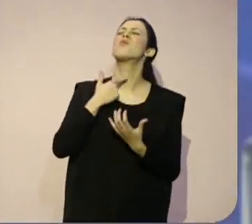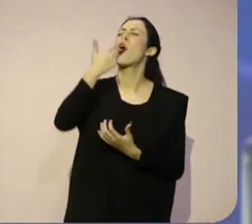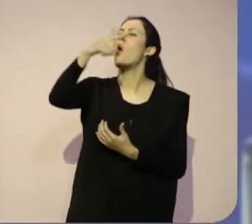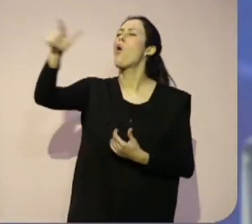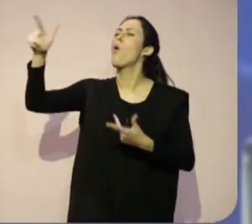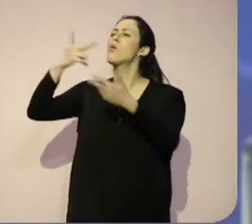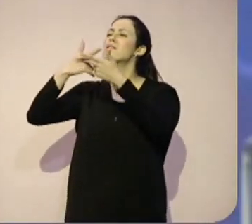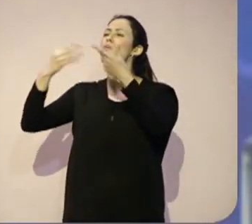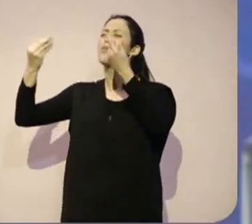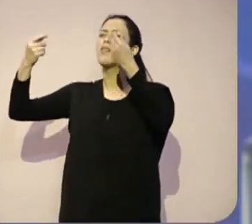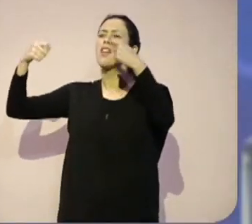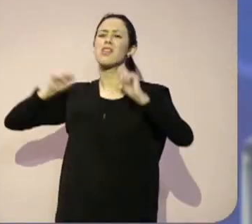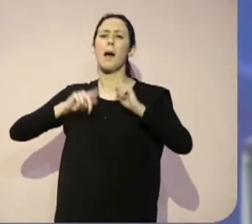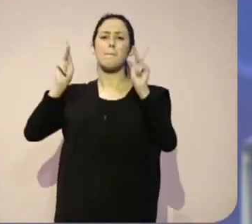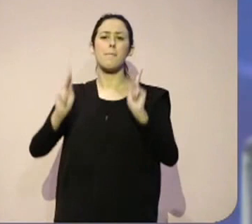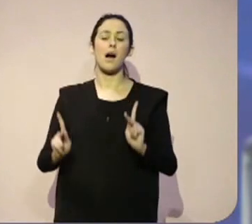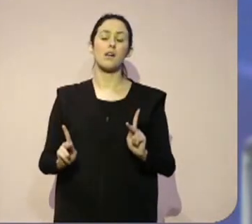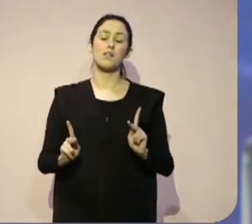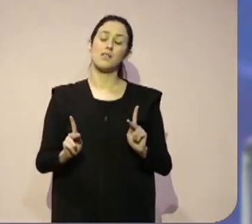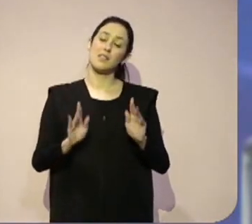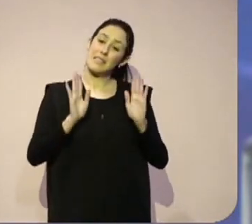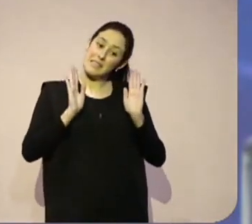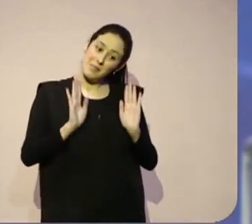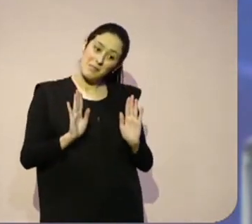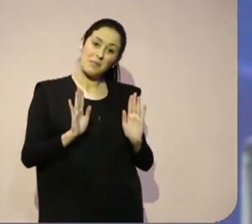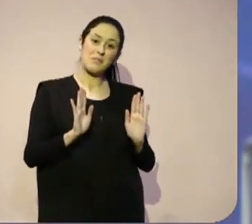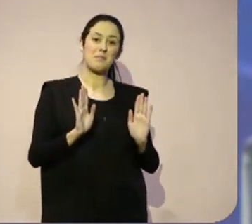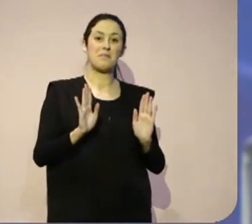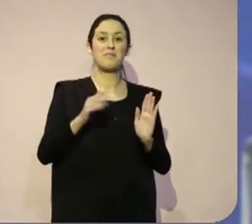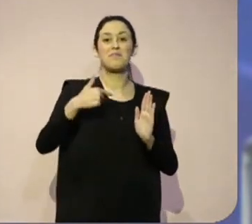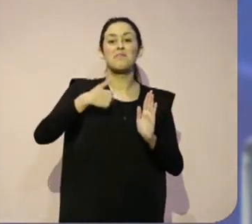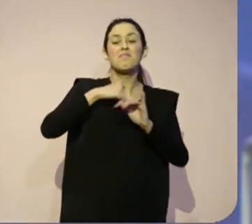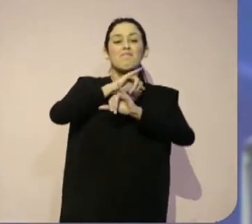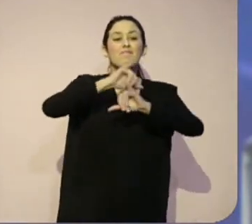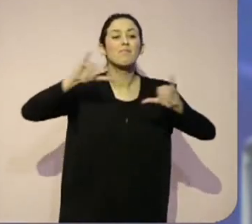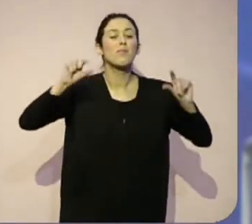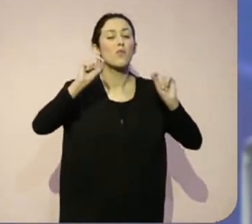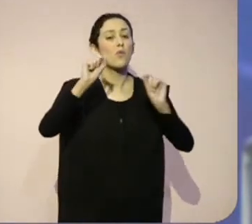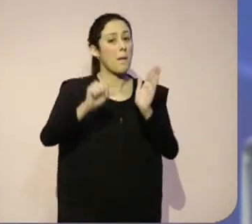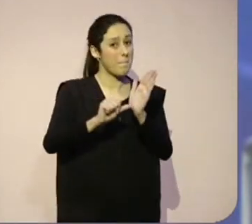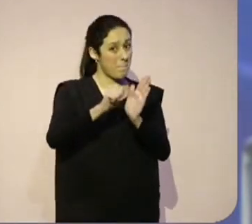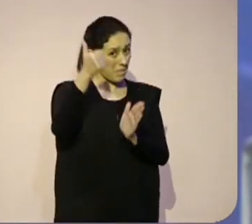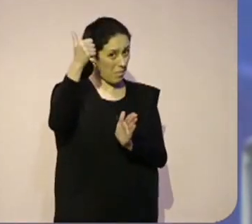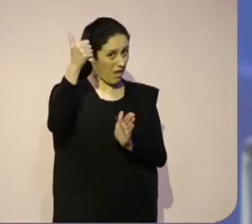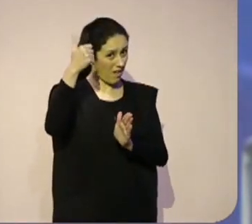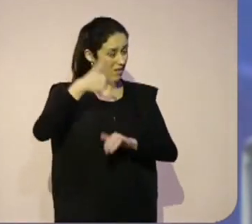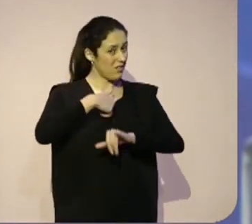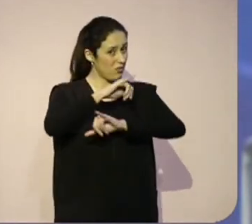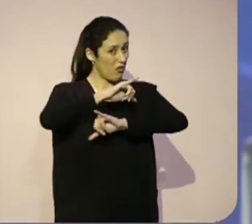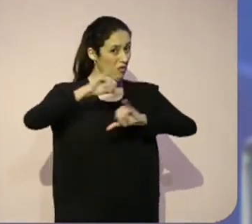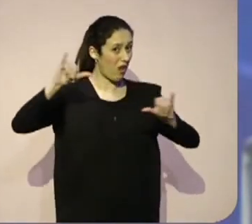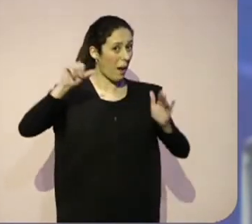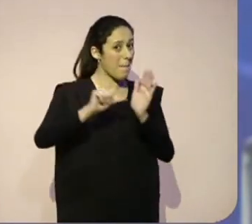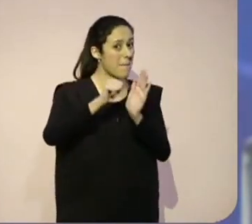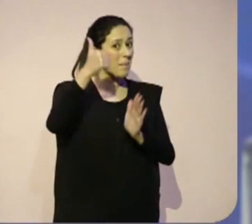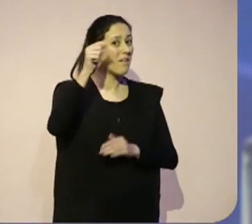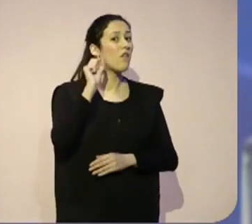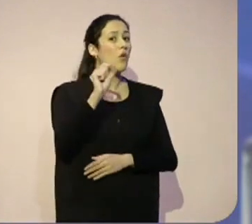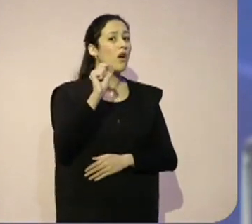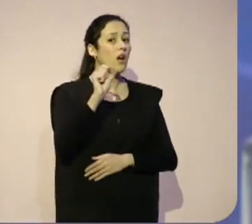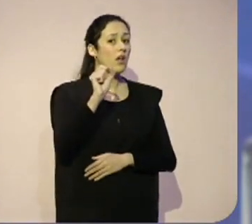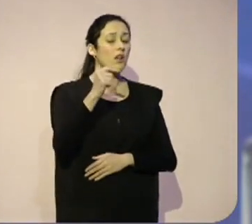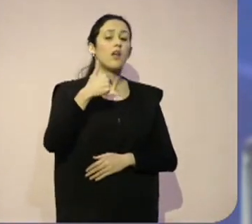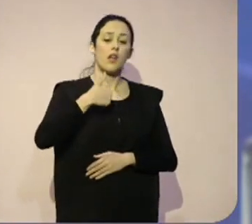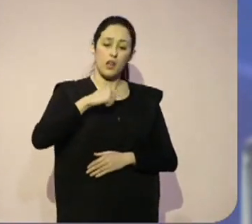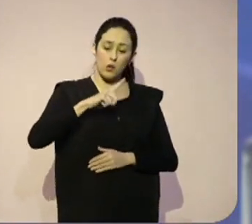coisa. Eu nunca falei assim de púlpito isso, acho que é a primeira vez que eu vou falar isso na minha vida. Mas eu tenho